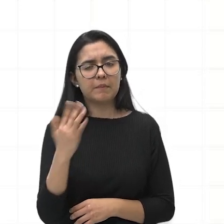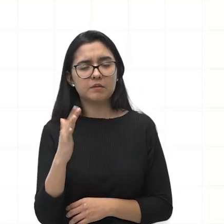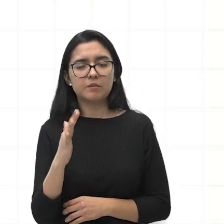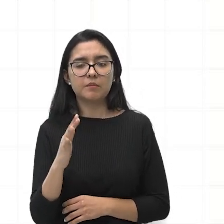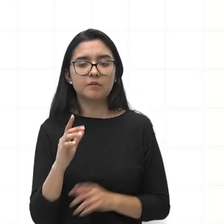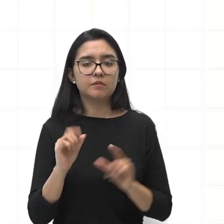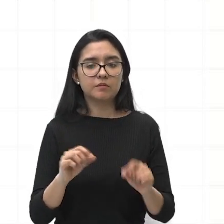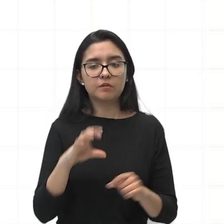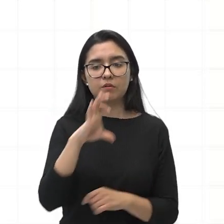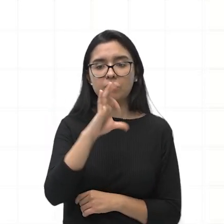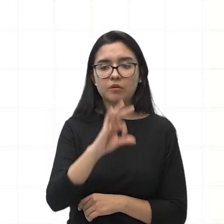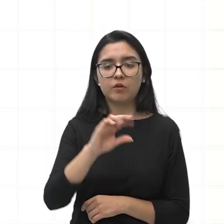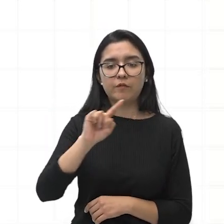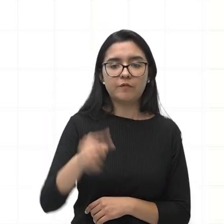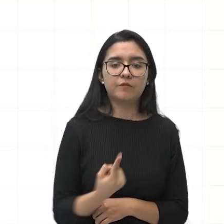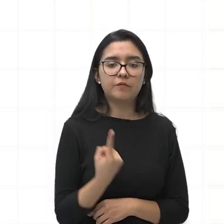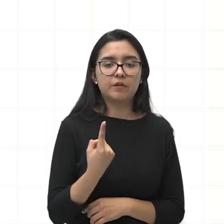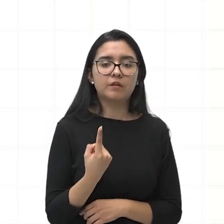lá,